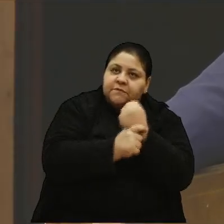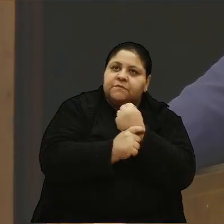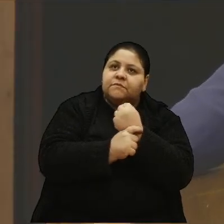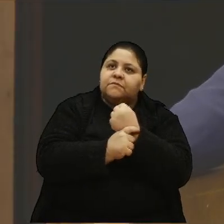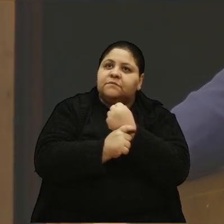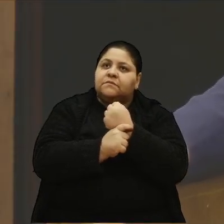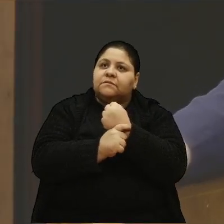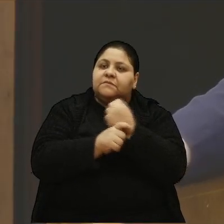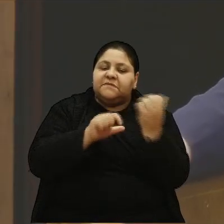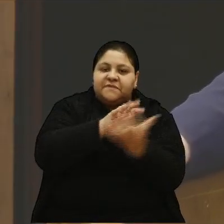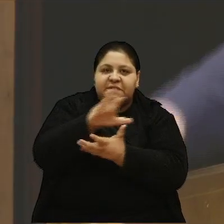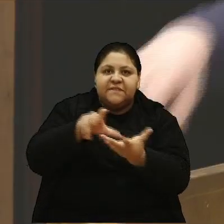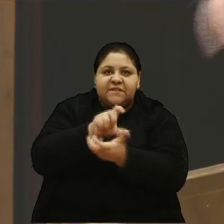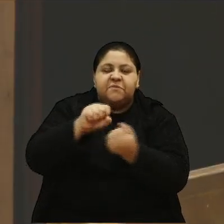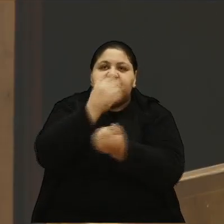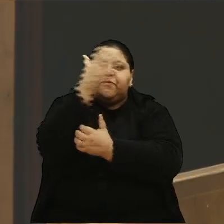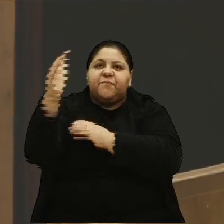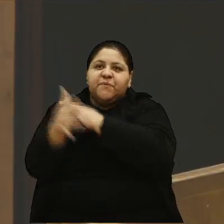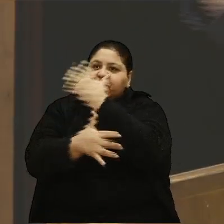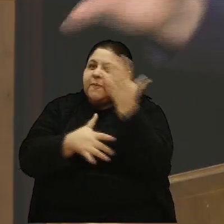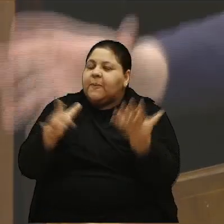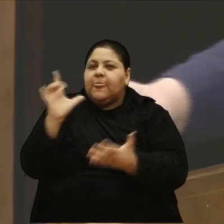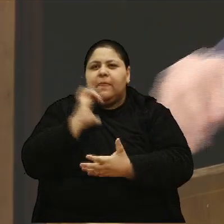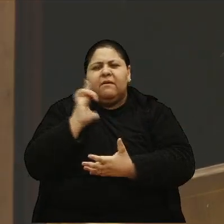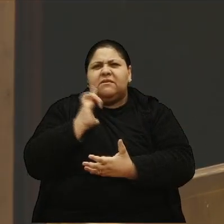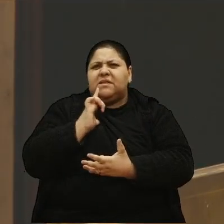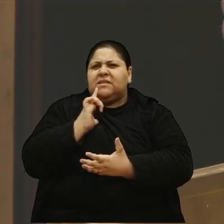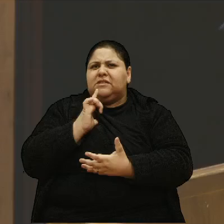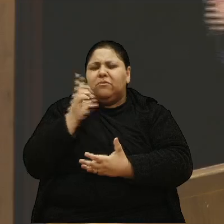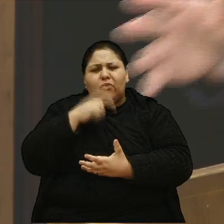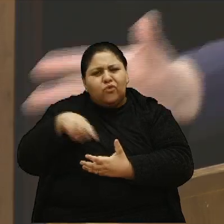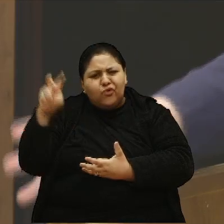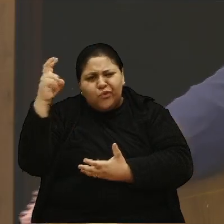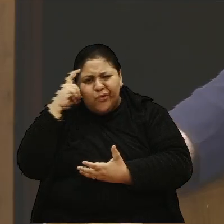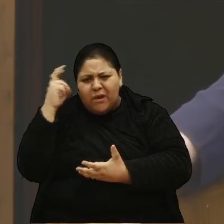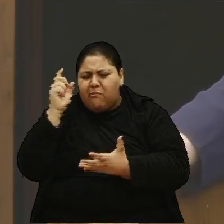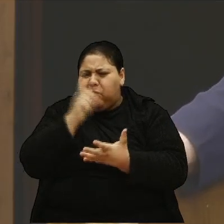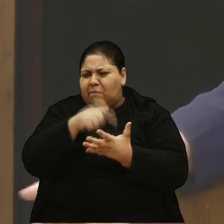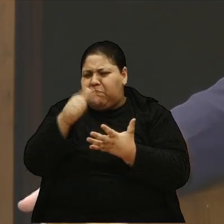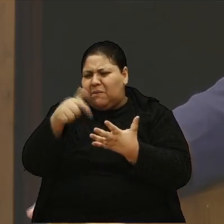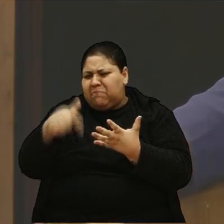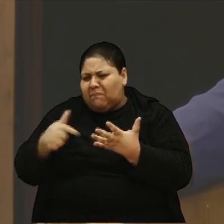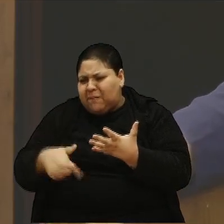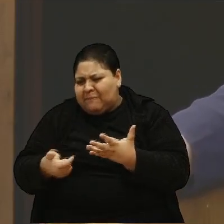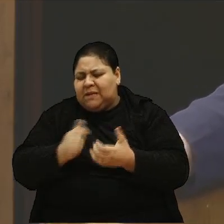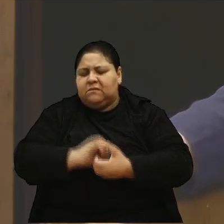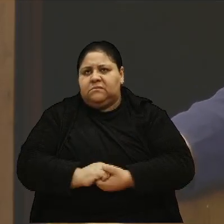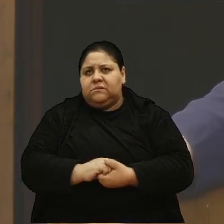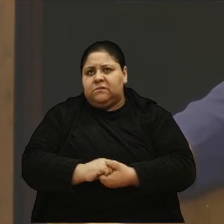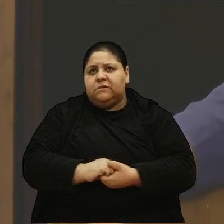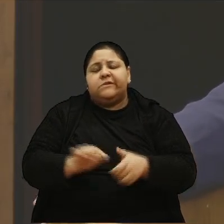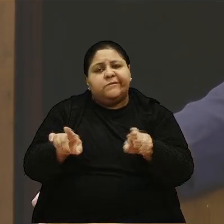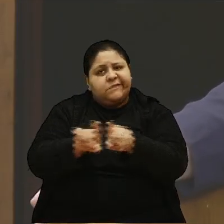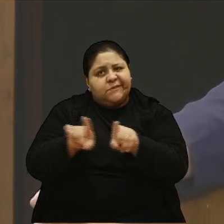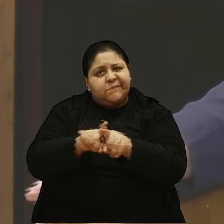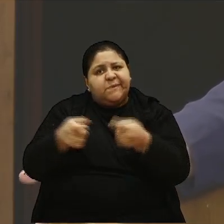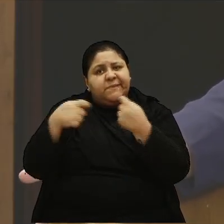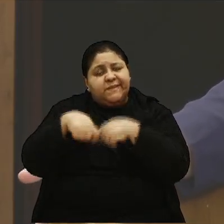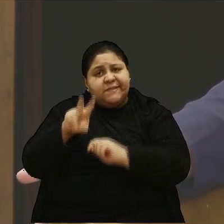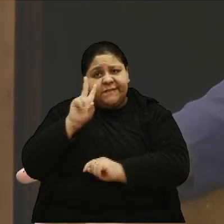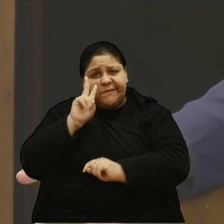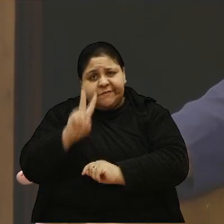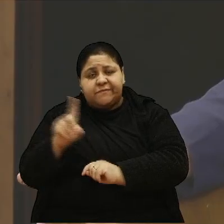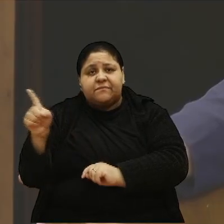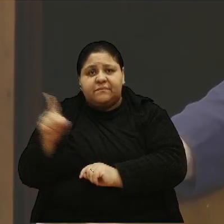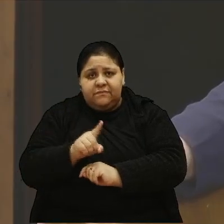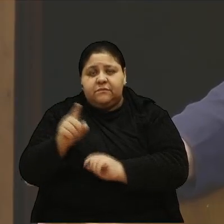questão da sustentabilidade do meio ambiente, temos cultura e etc, esporte. Então, outra questão que a gente precisa revisar é